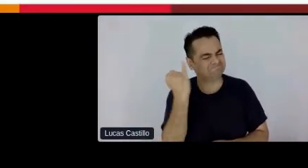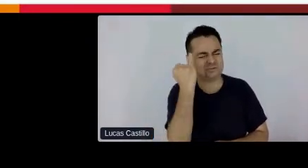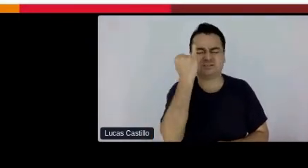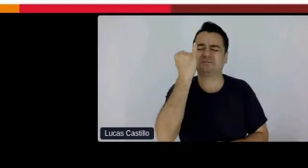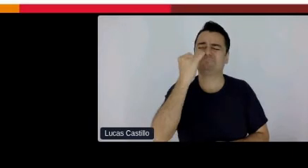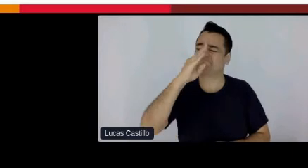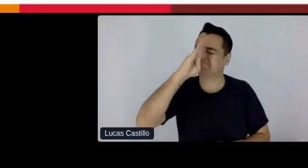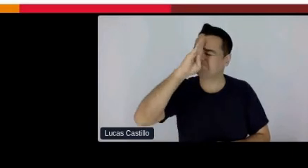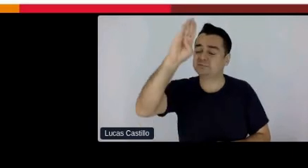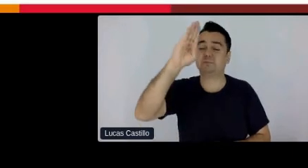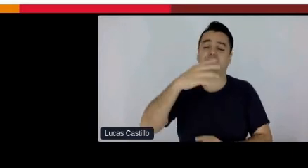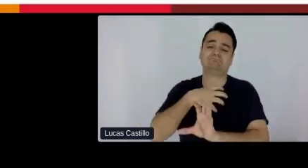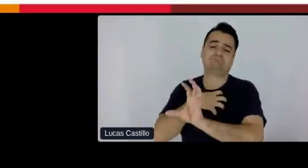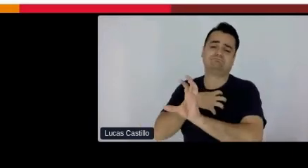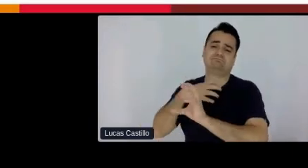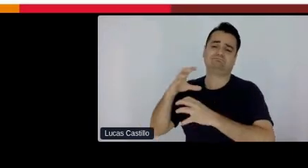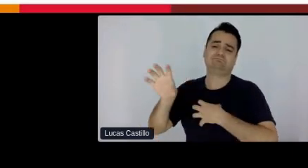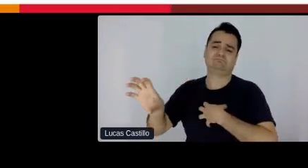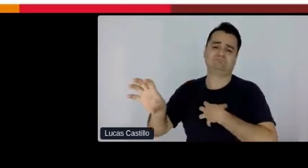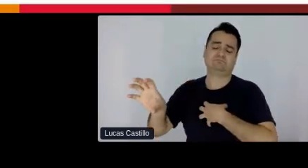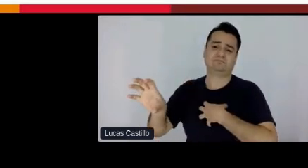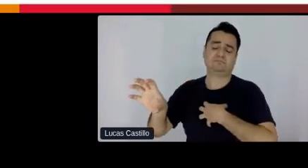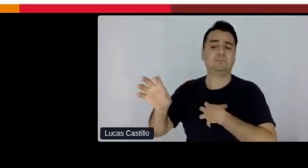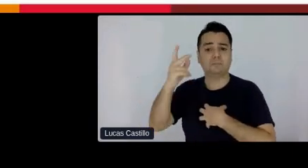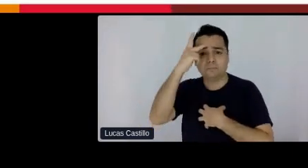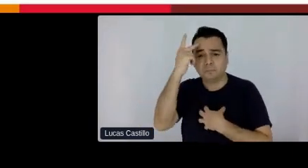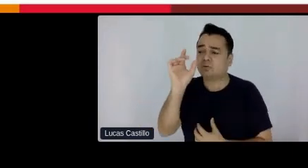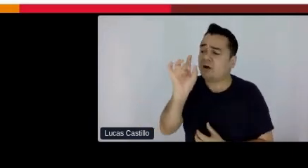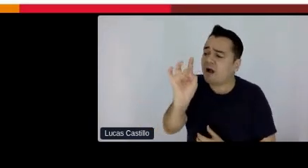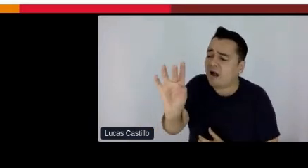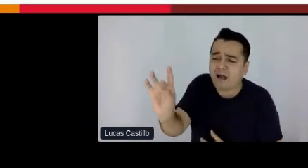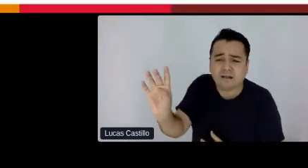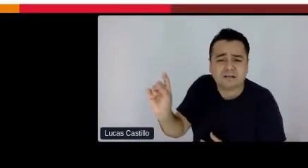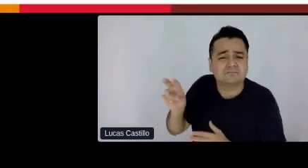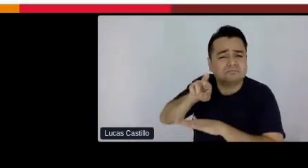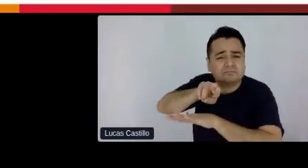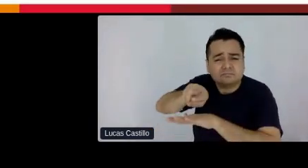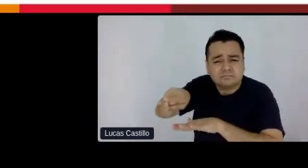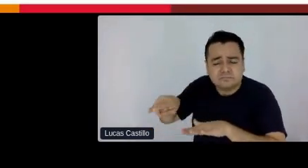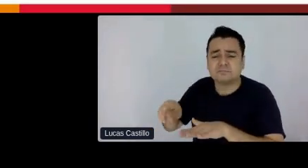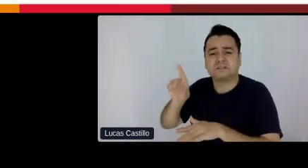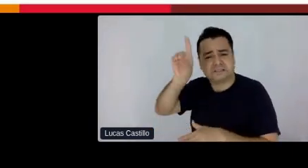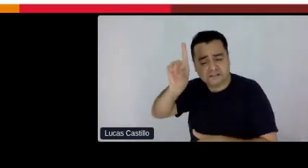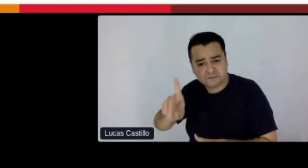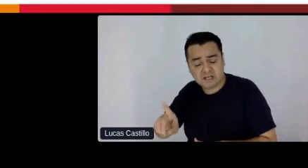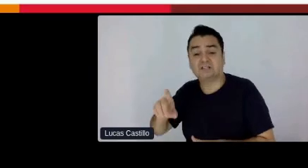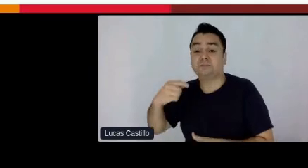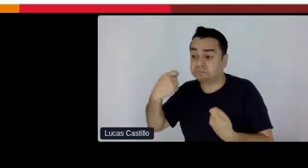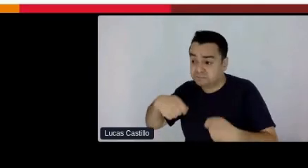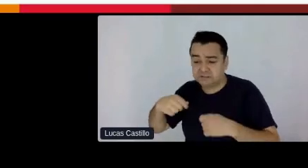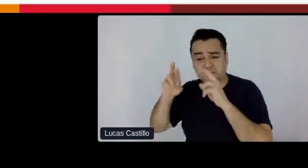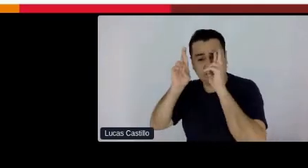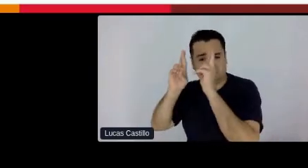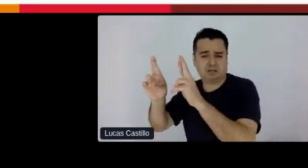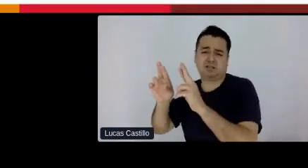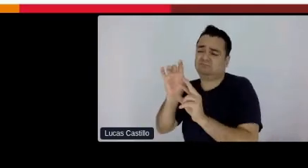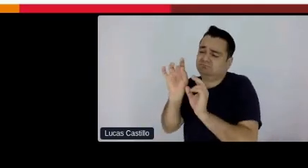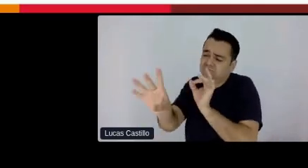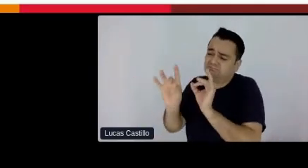porque cada pessoa ela tem o seu jeito, ela tem seu ritmo e deve ter as suas particularidades respeitadas.